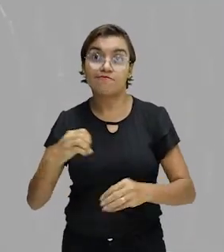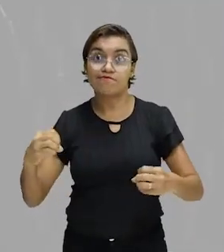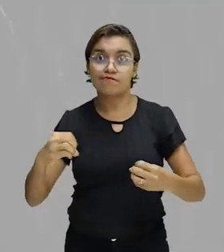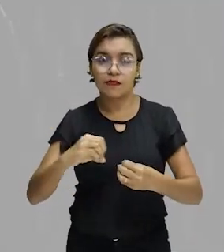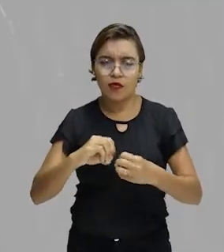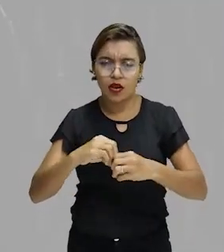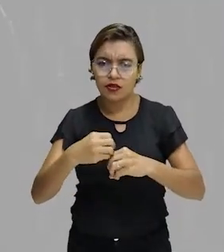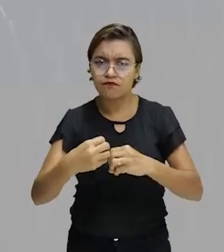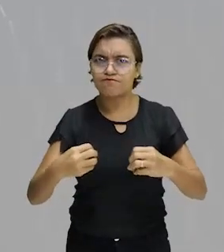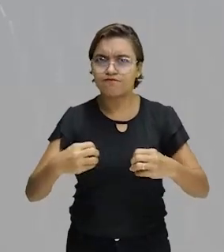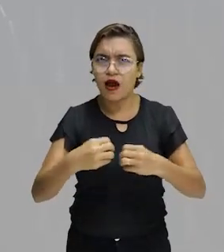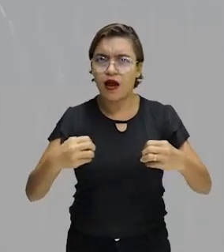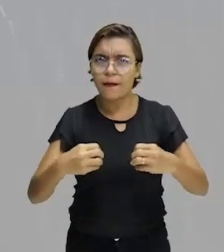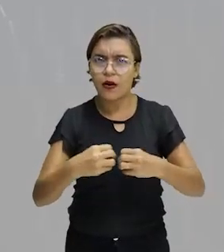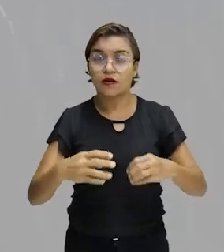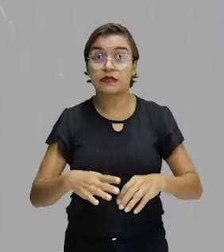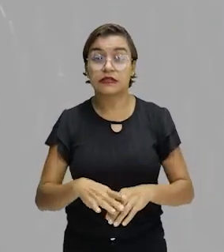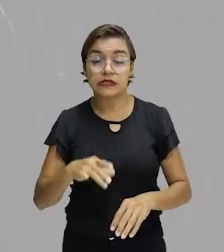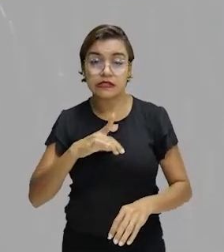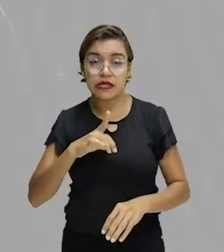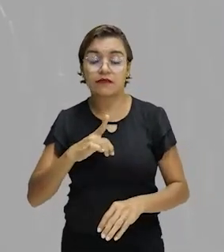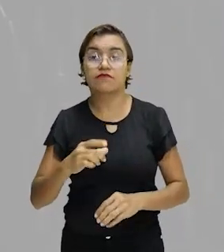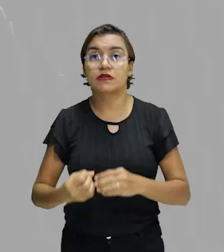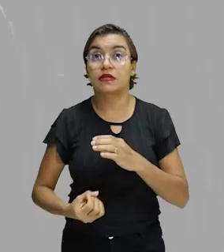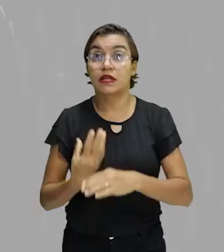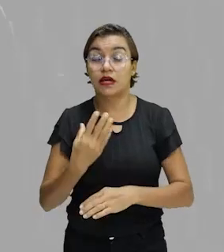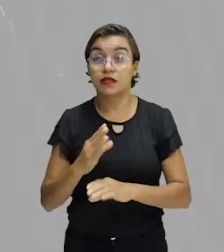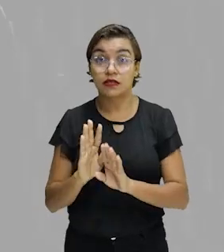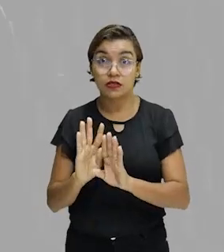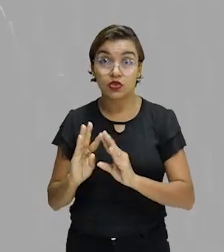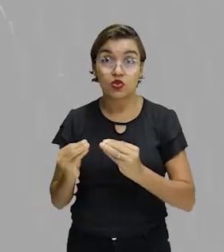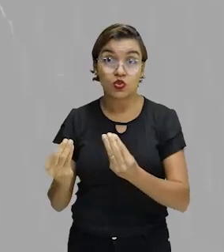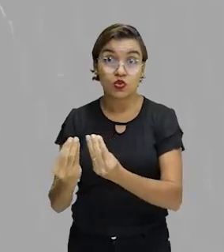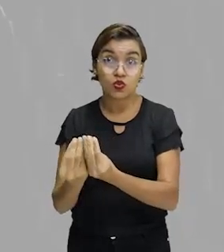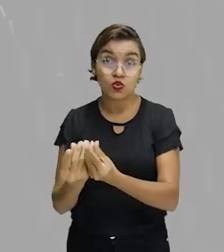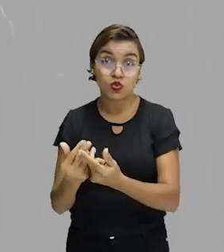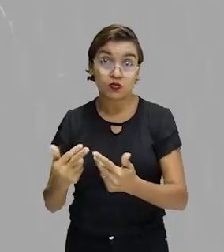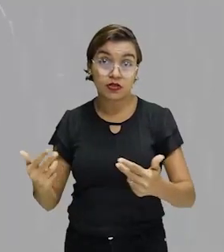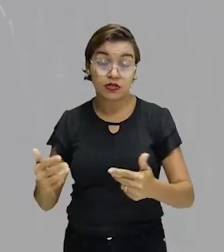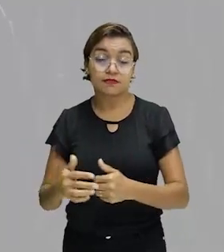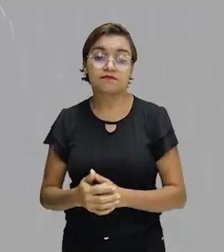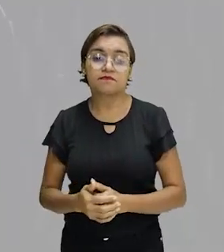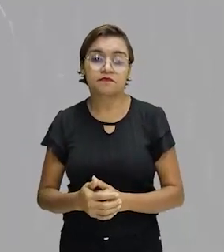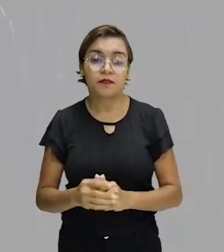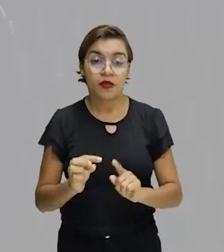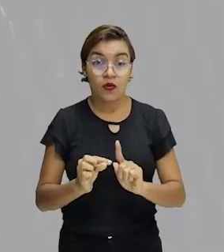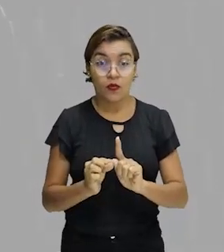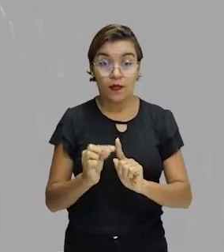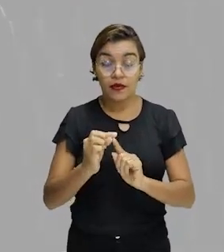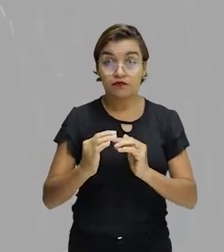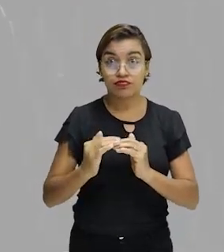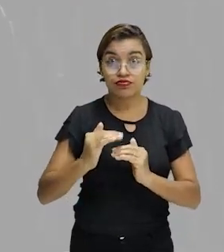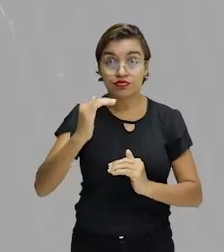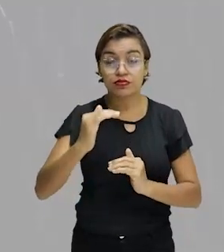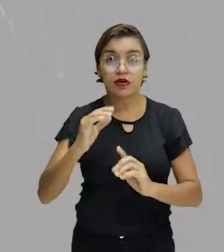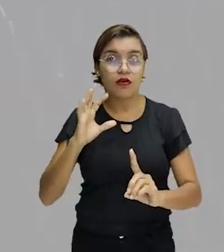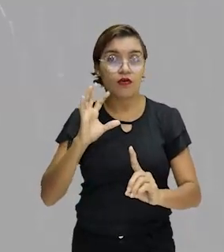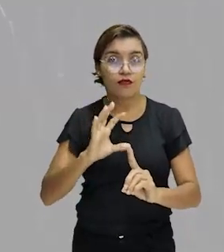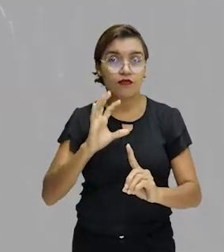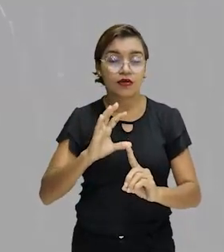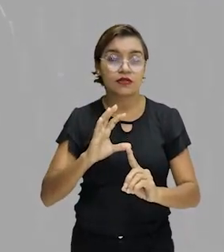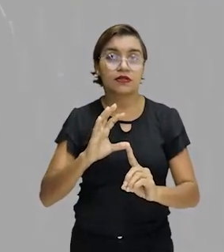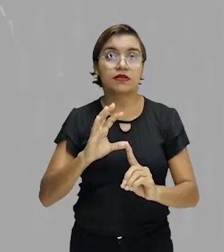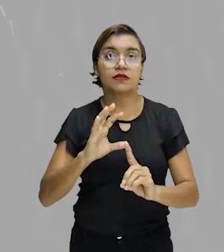chocarem. Choque eficaz, gerando os produtos, certo? Então, o aumento da temperatura leva a um aumento